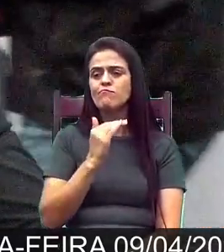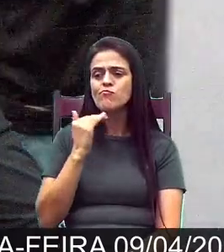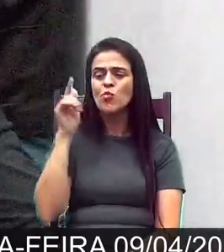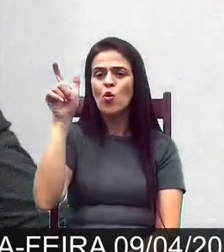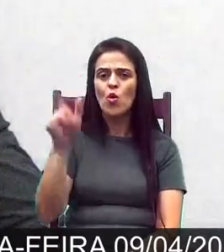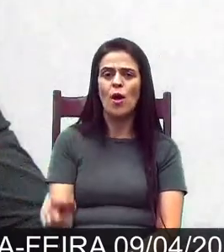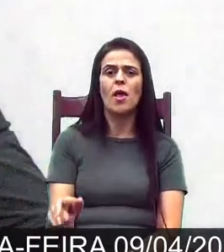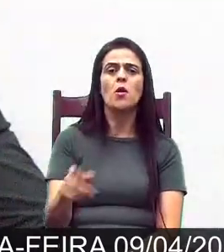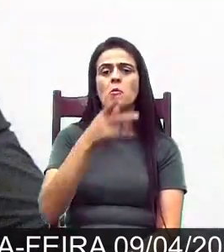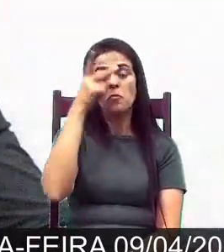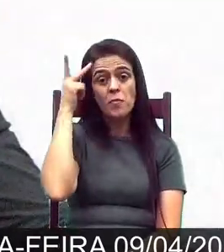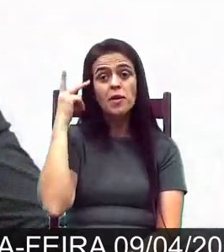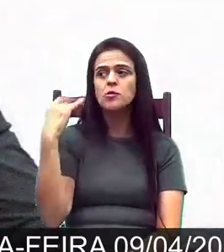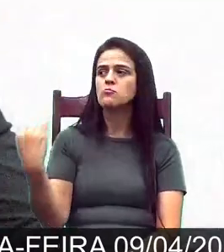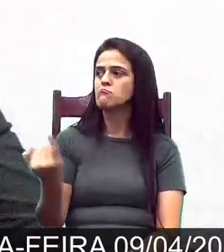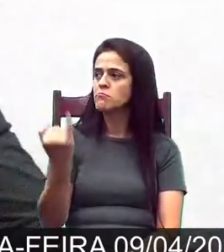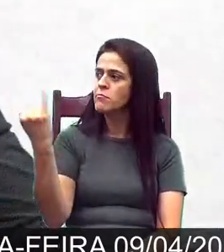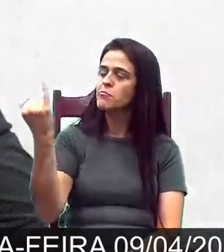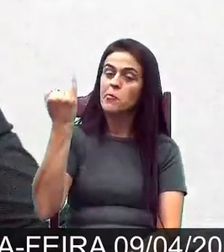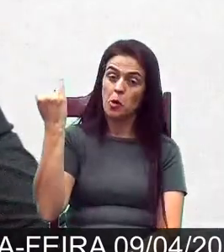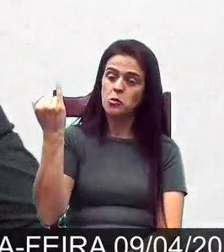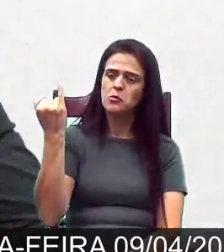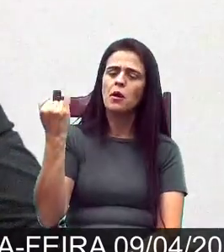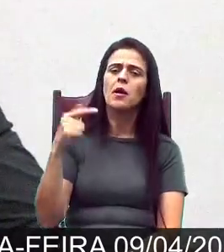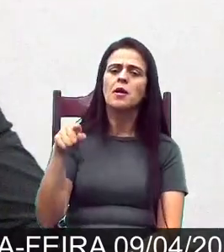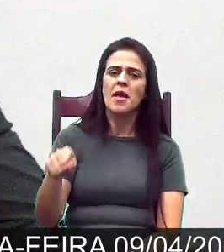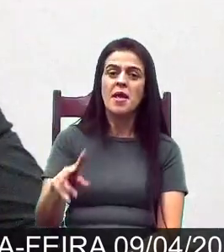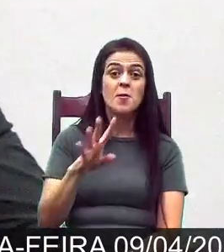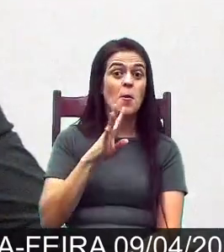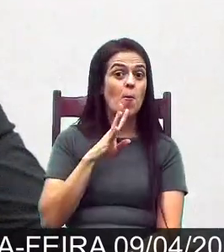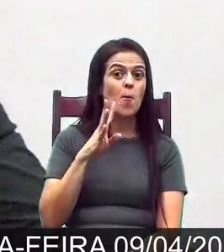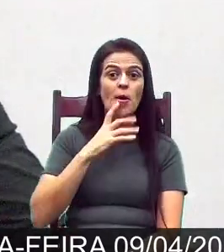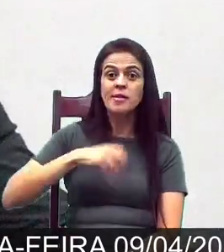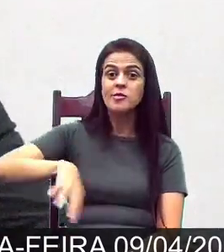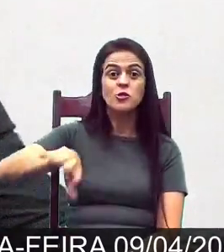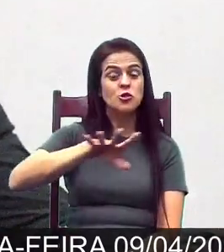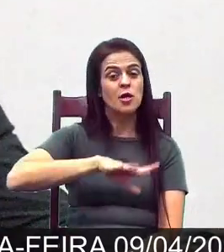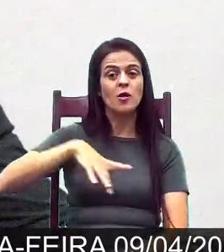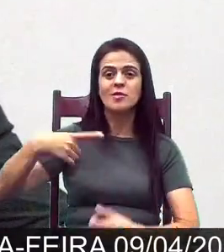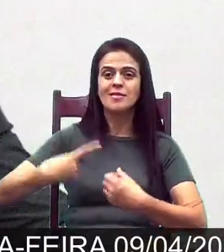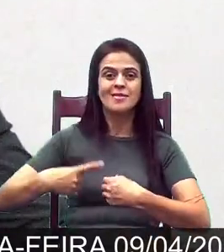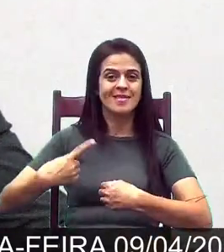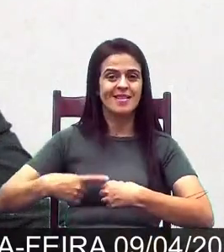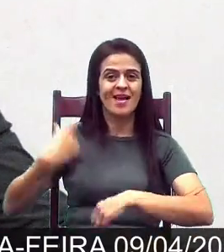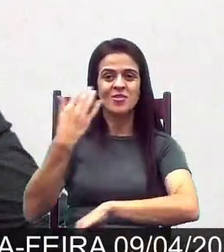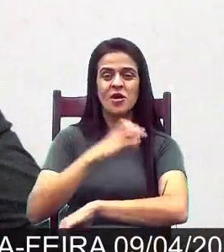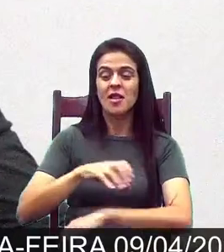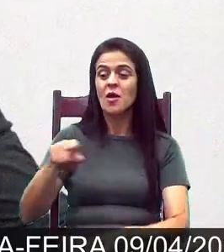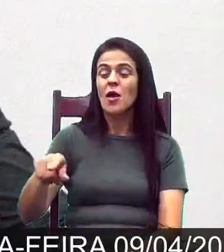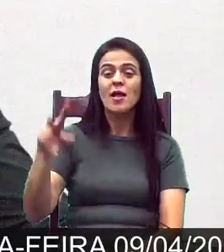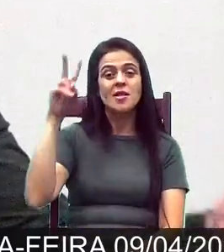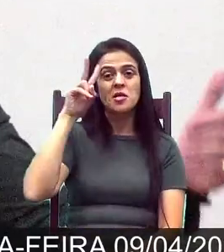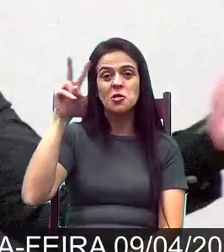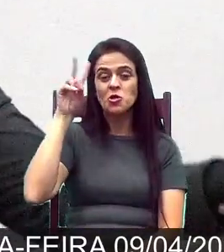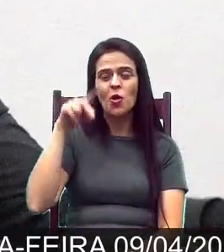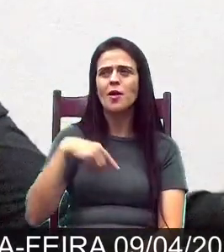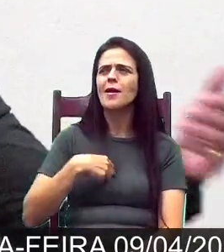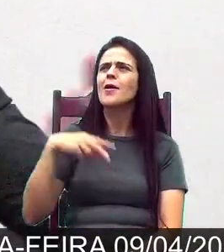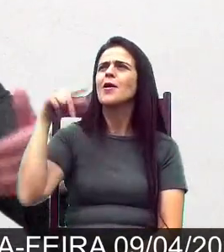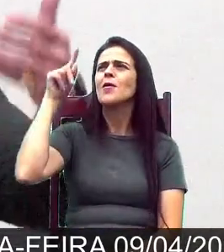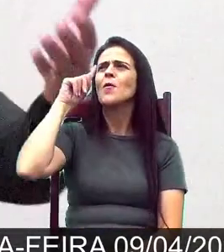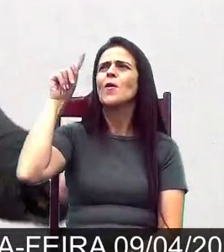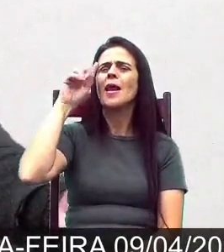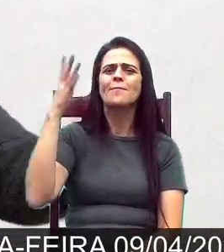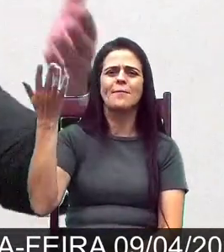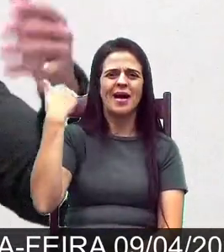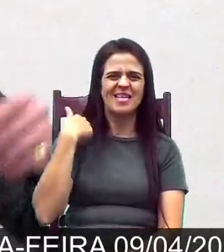uma pessoa emblemática, né, jovem? Uma pessoa muito conhecida. Nós temos várias histórias do Gaston. Eu mesmo presenciei, ele